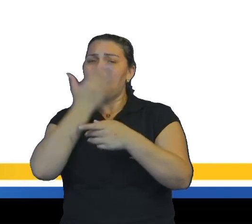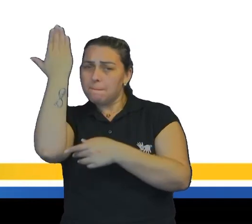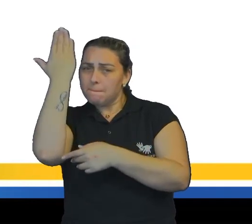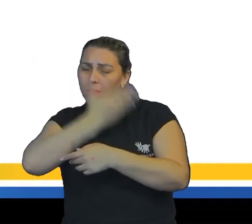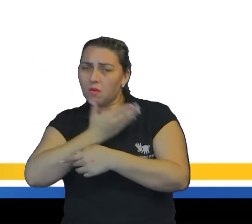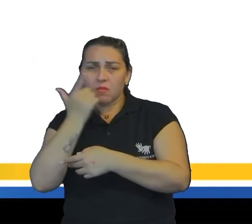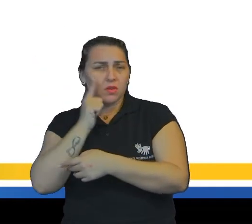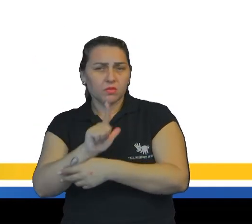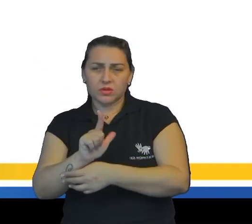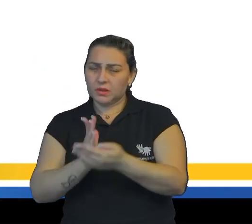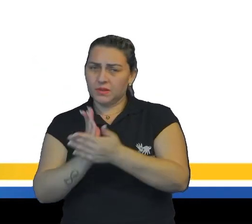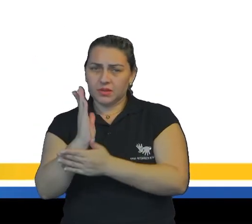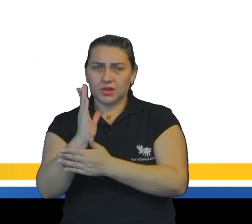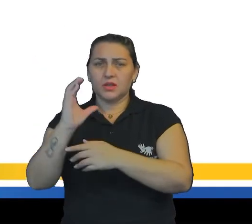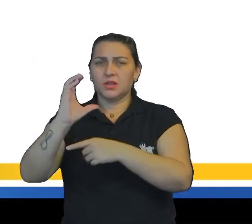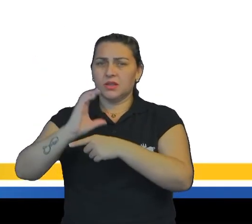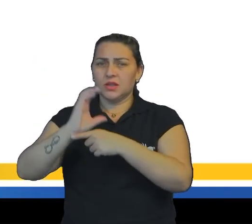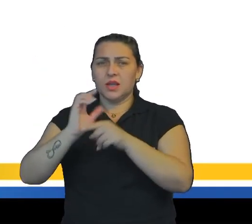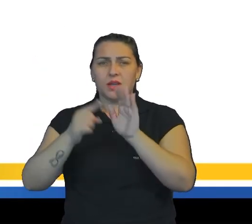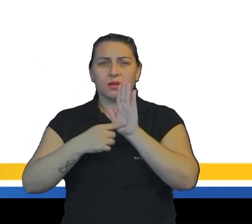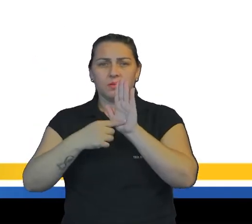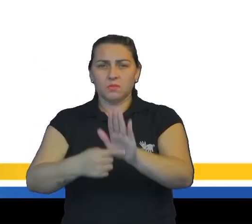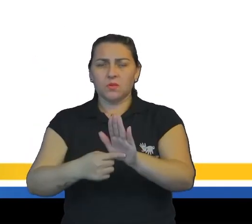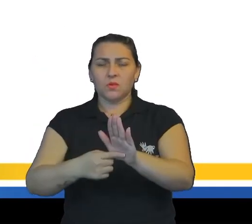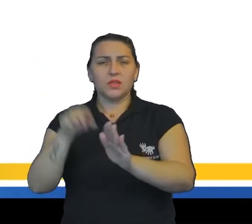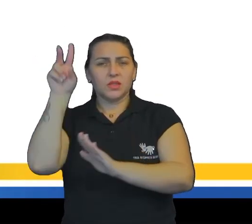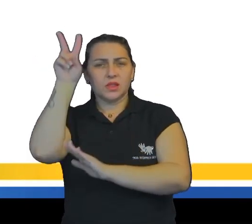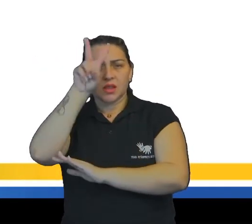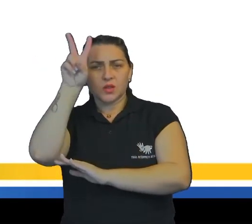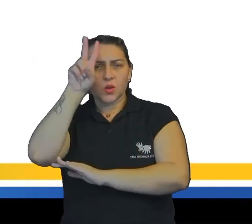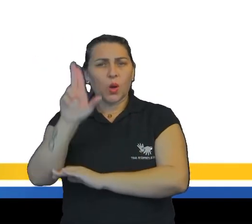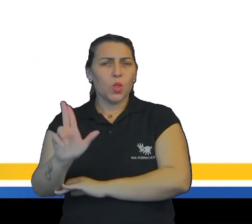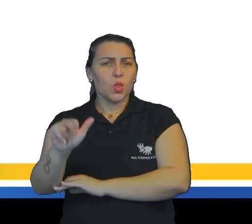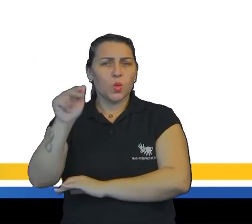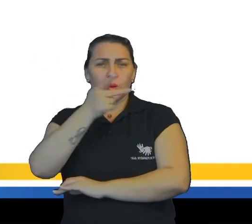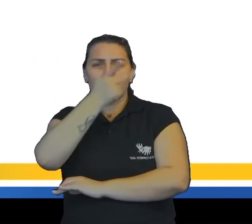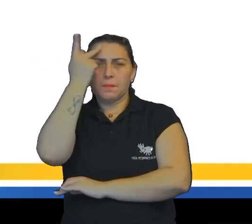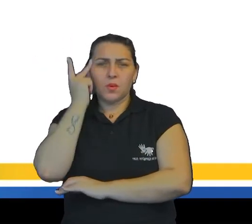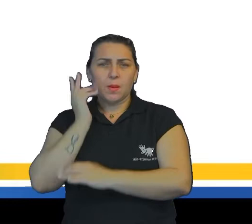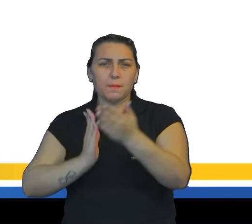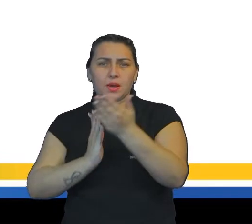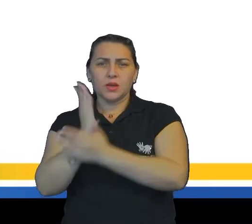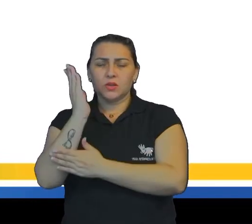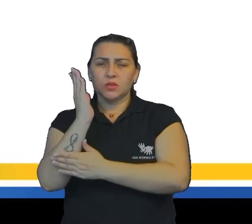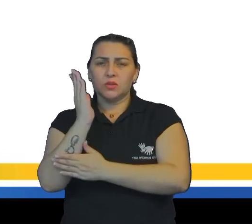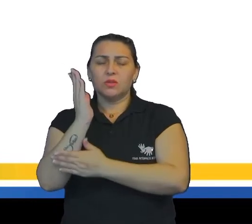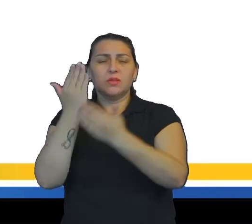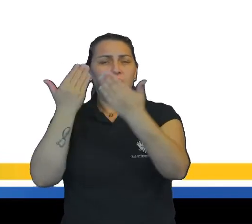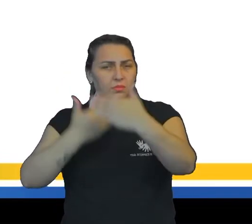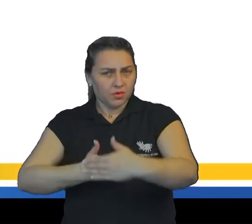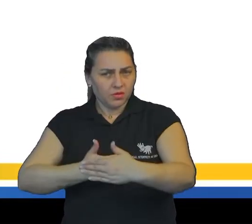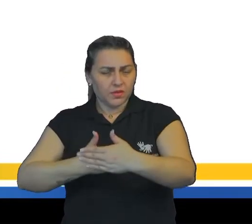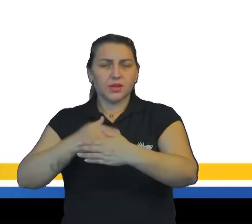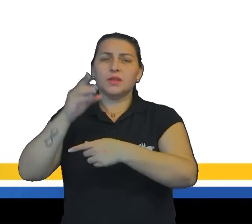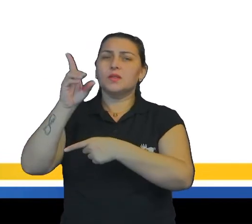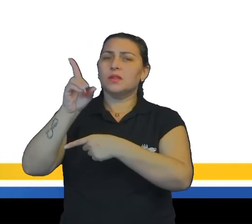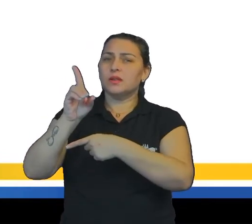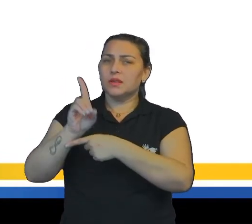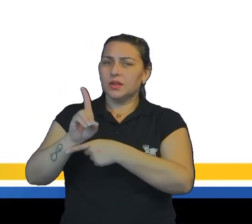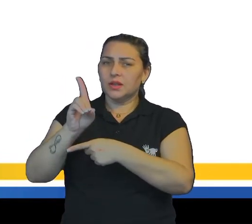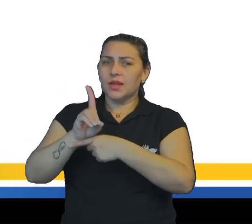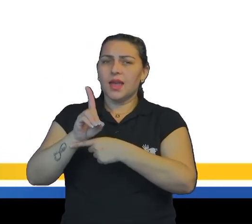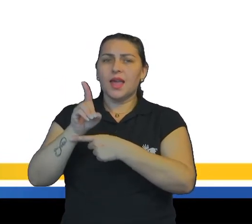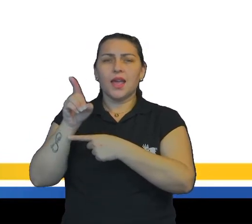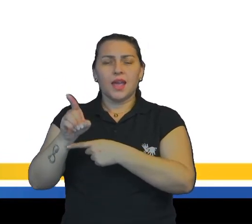que é impossível. C, ele mostra que na história nunca uma pessoa passou em uma prova. Ou